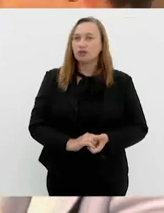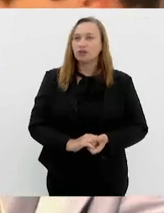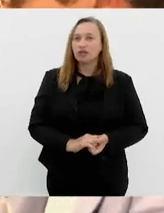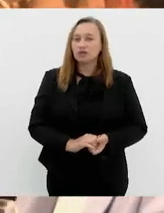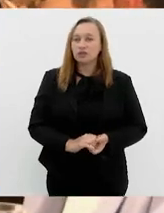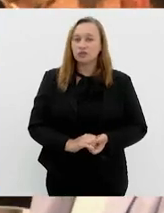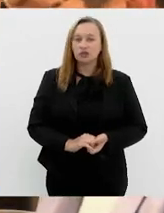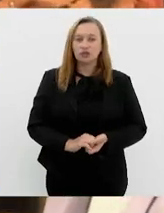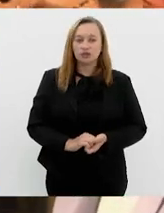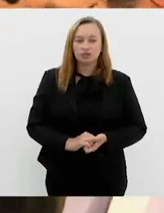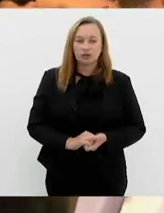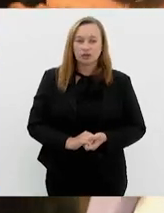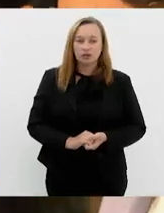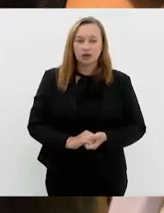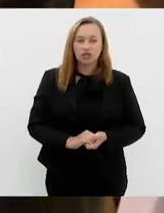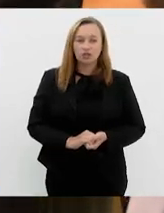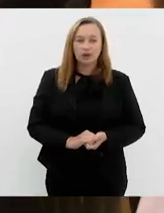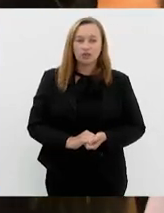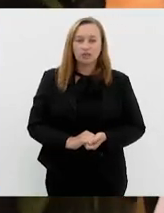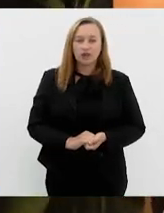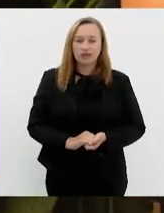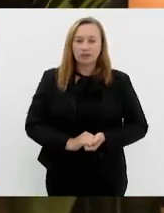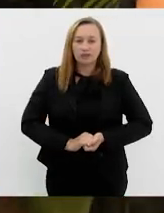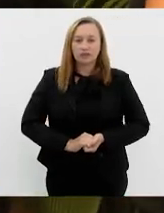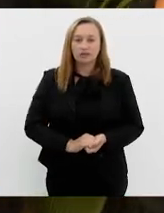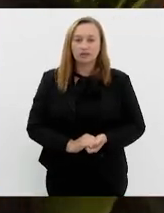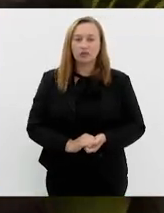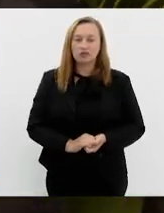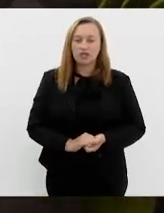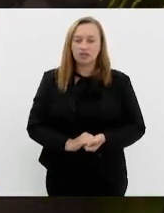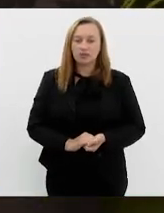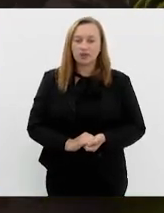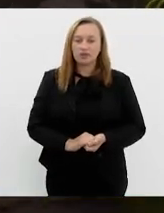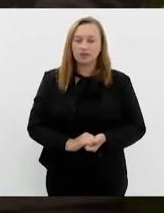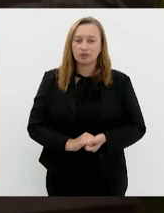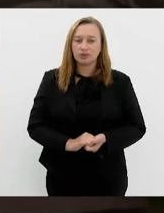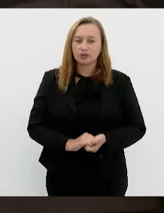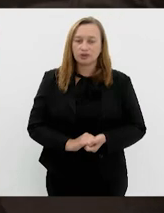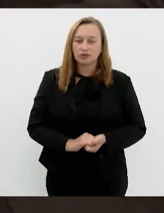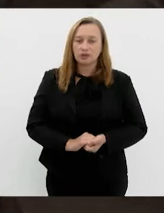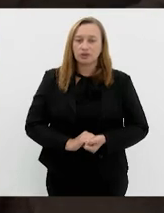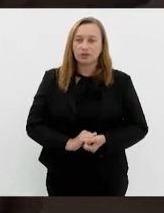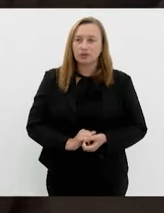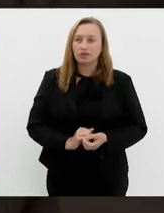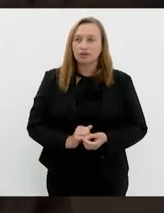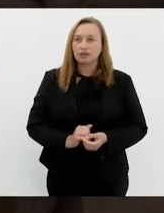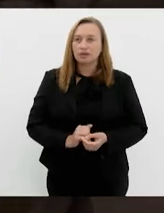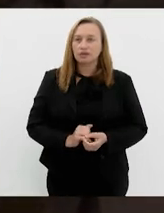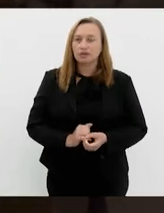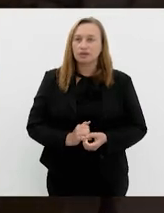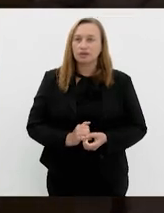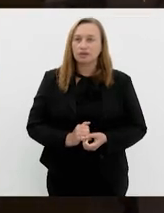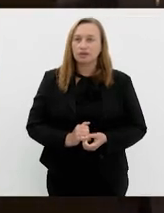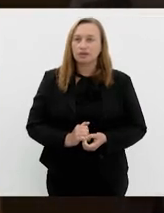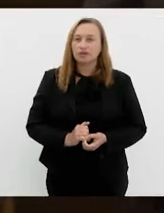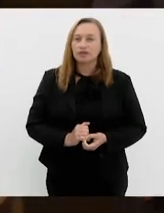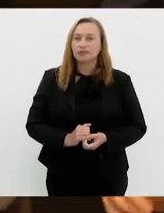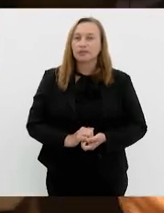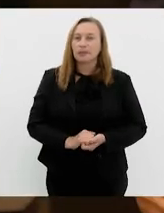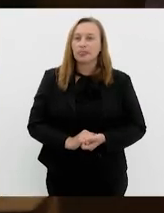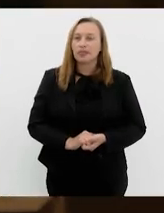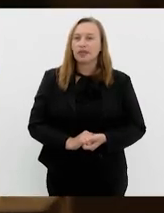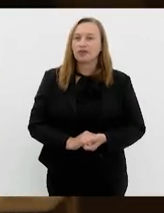comitê bç também tem a sua folha tem minha folha também sim sim vai levar essa nossa